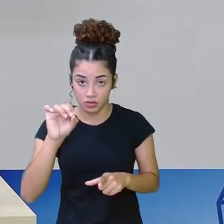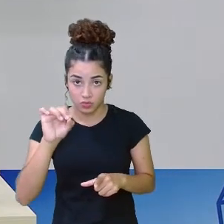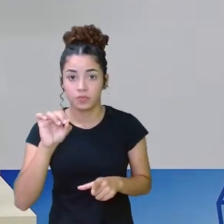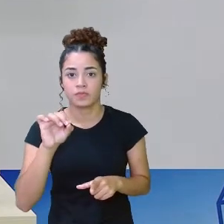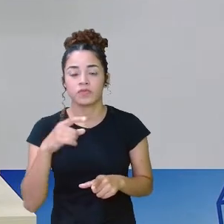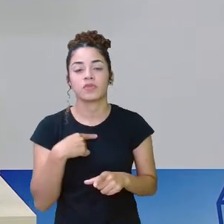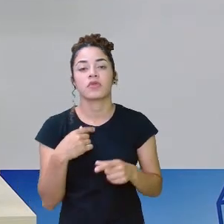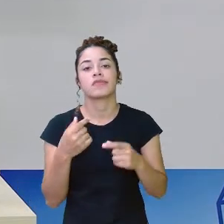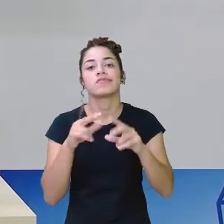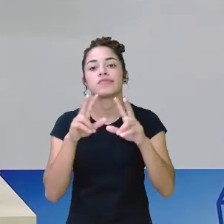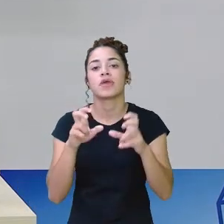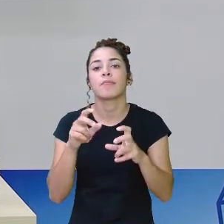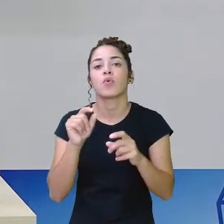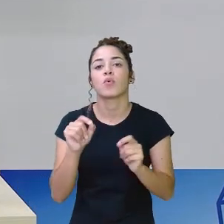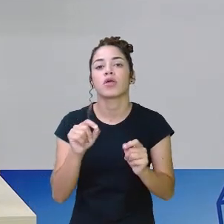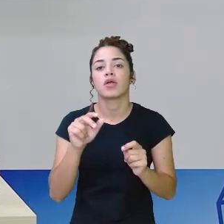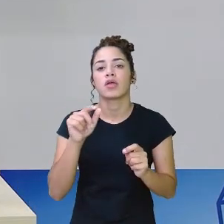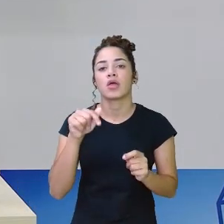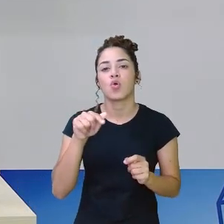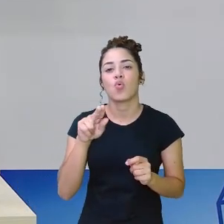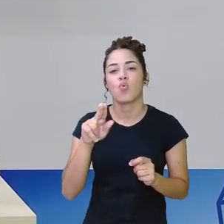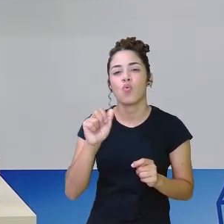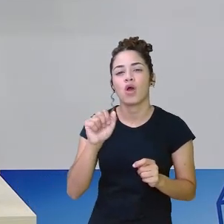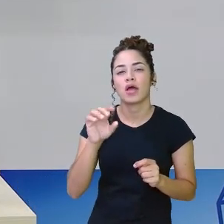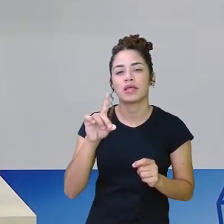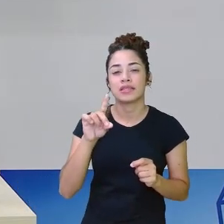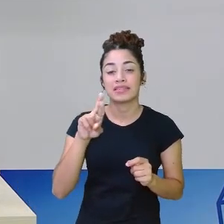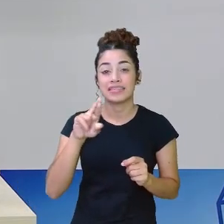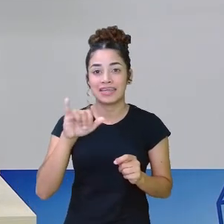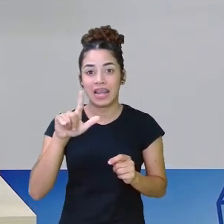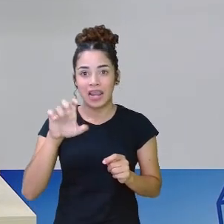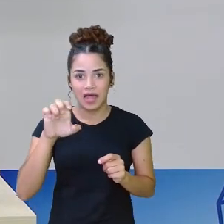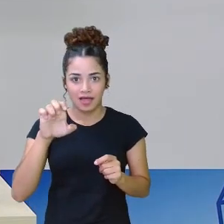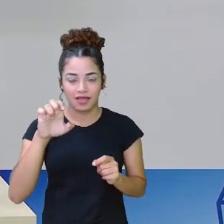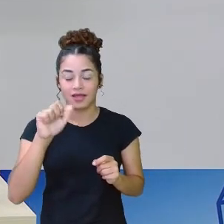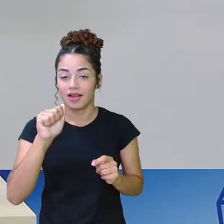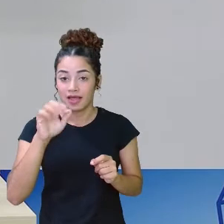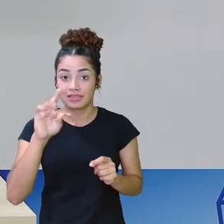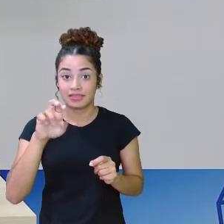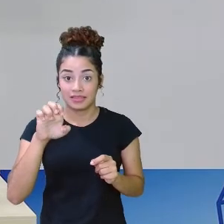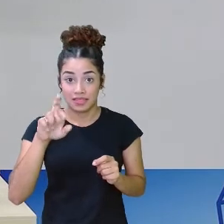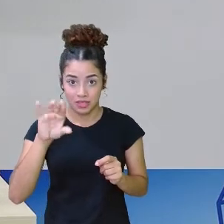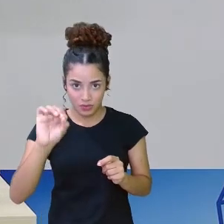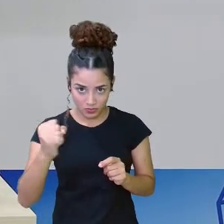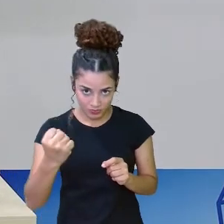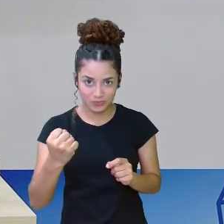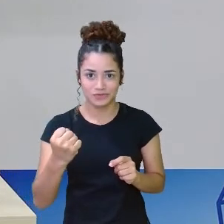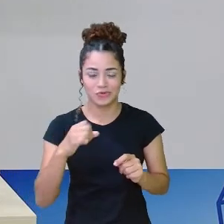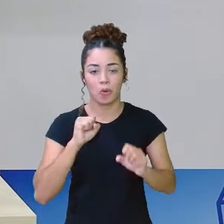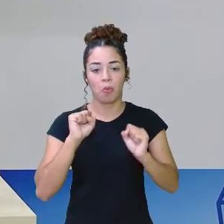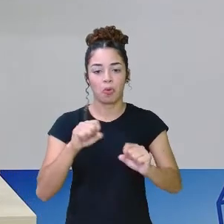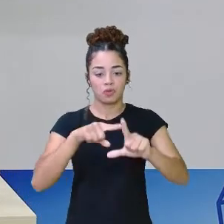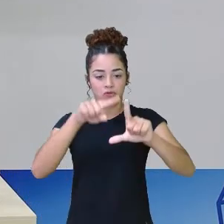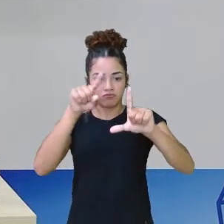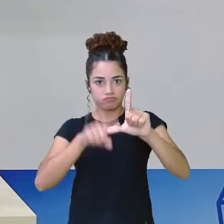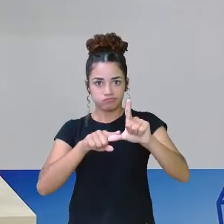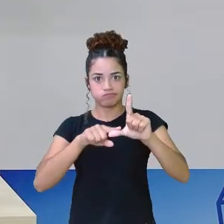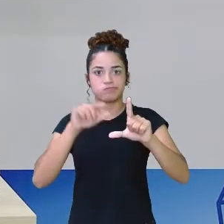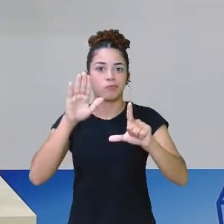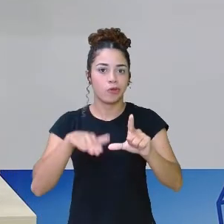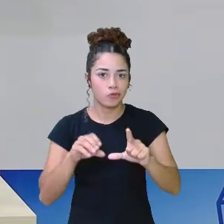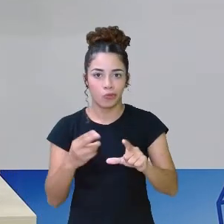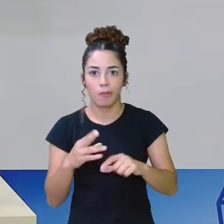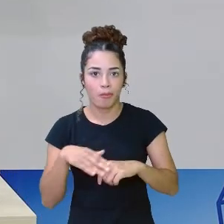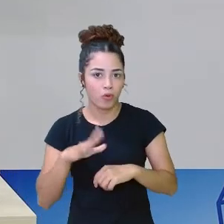Professora, mas tem quadrilátero que pode ter ângulos maiores ou menores? Pode. Aí a gente tem o exemplo